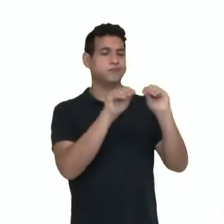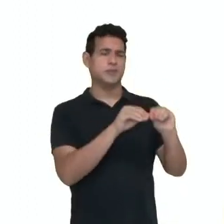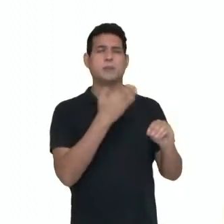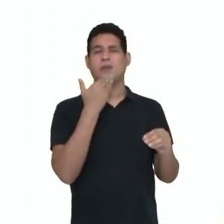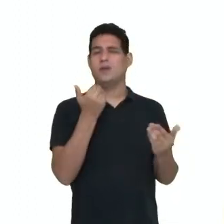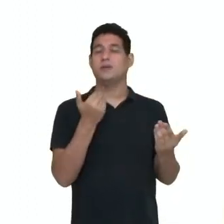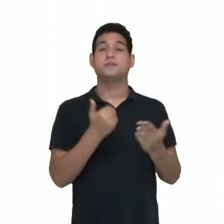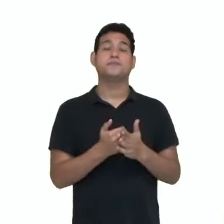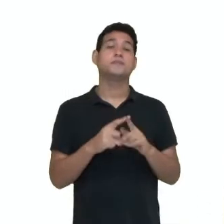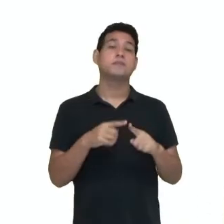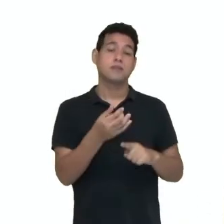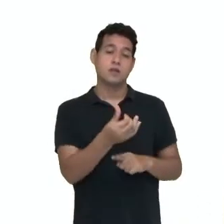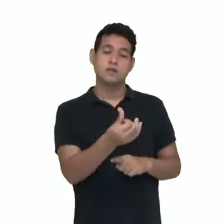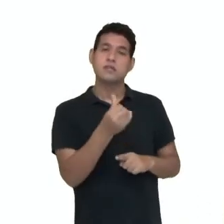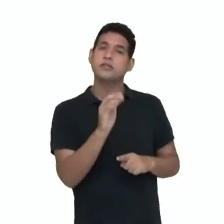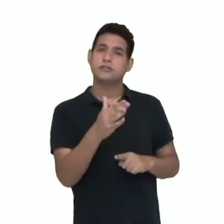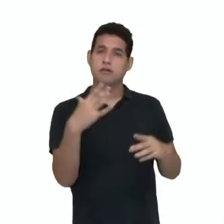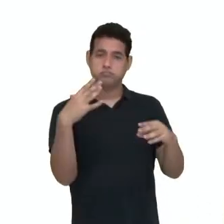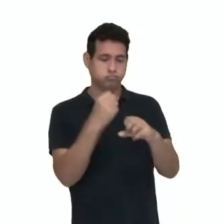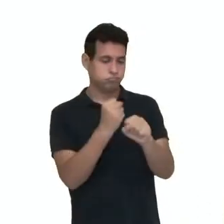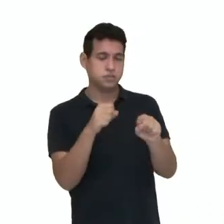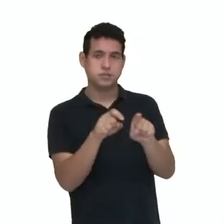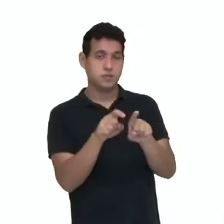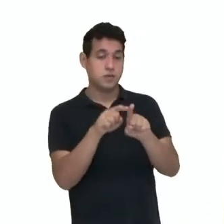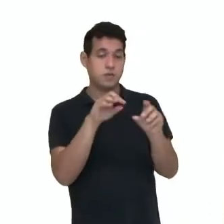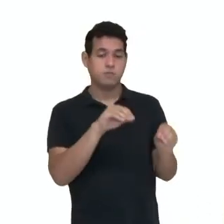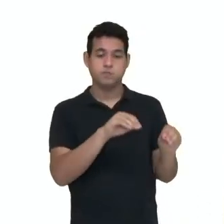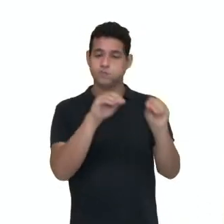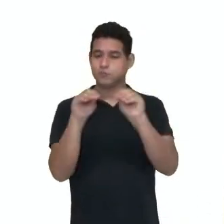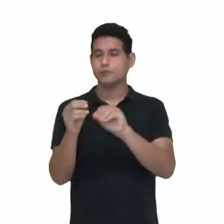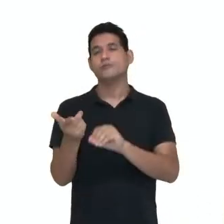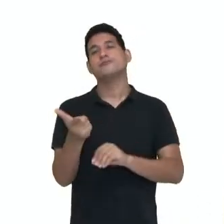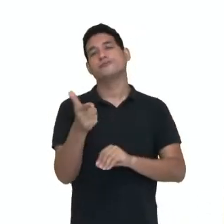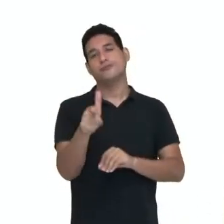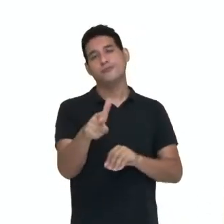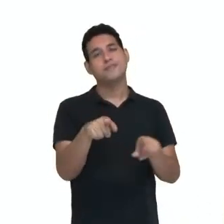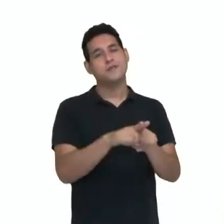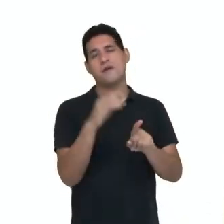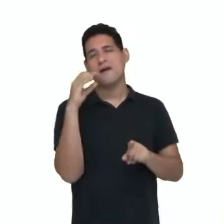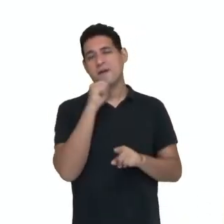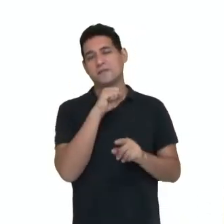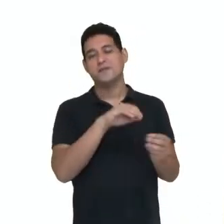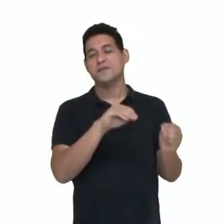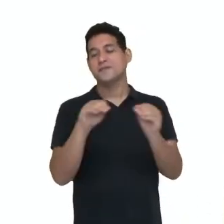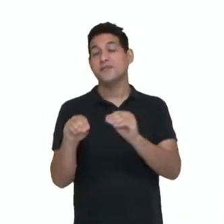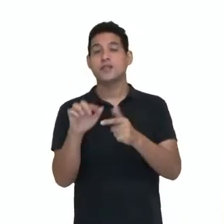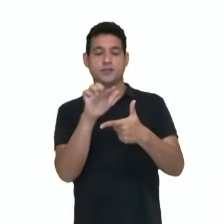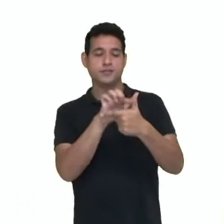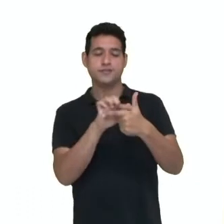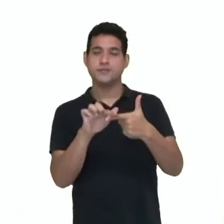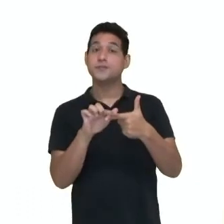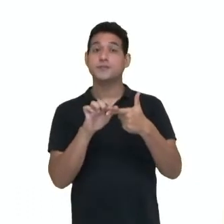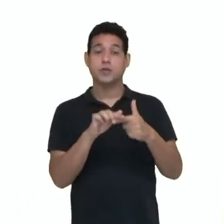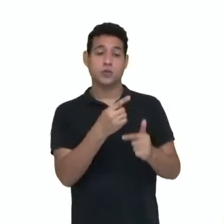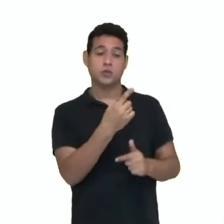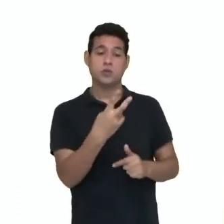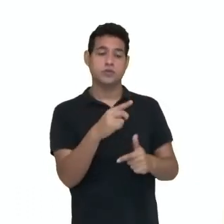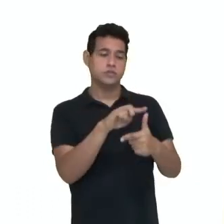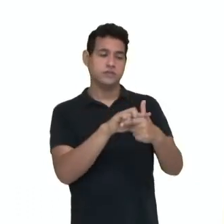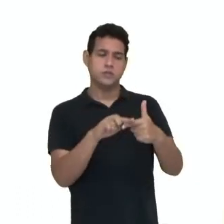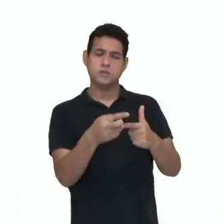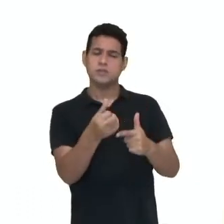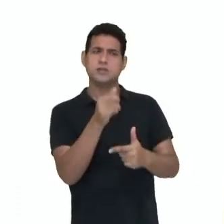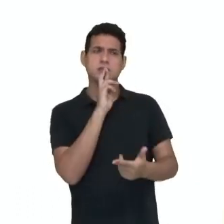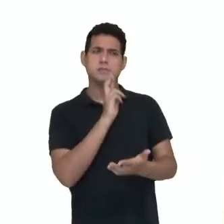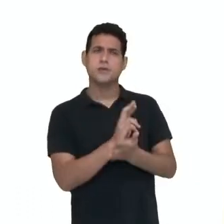bom? E daí o 6 está multiplicando, passa de novo daquele jeito rapidão, dividindo. 12 dividido por 6